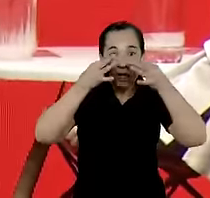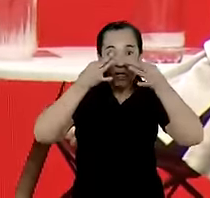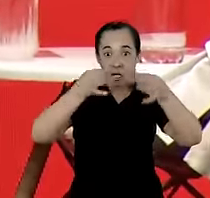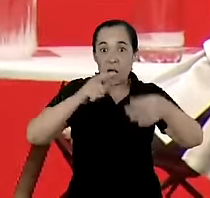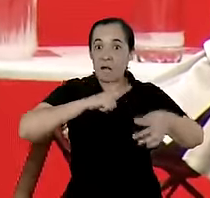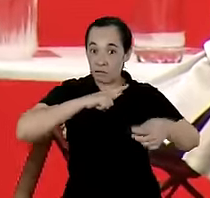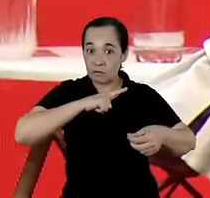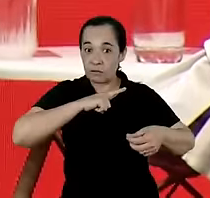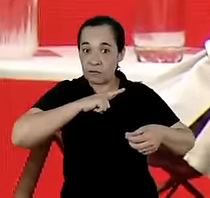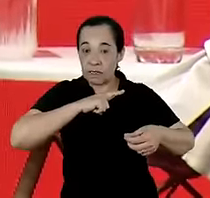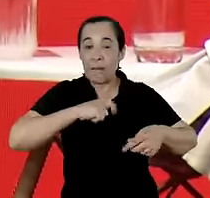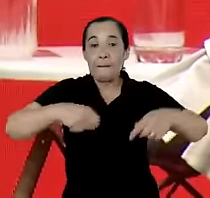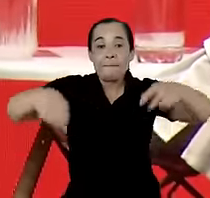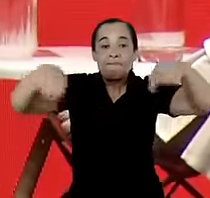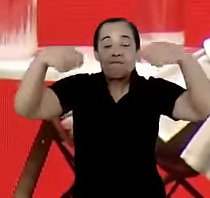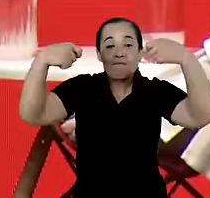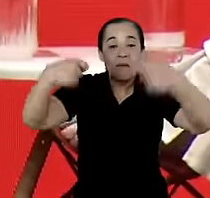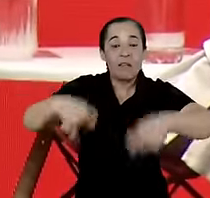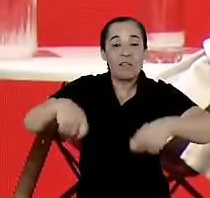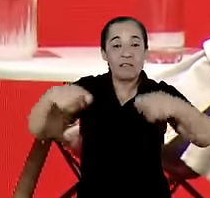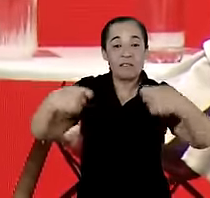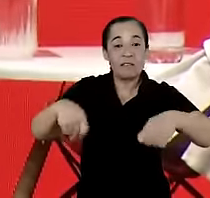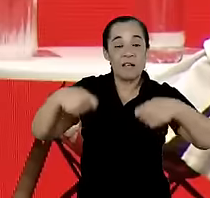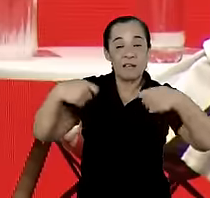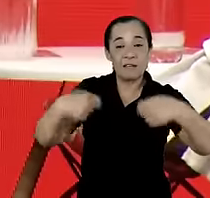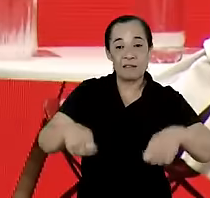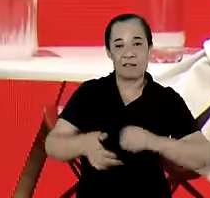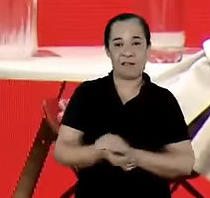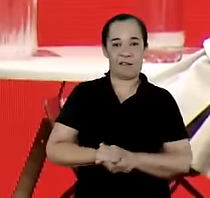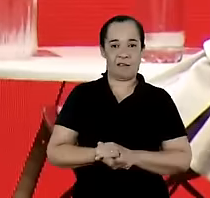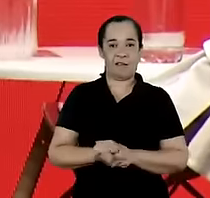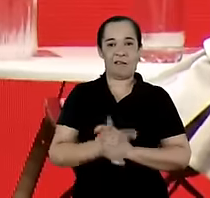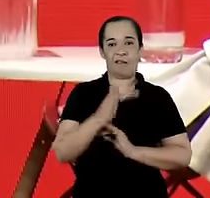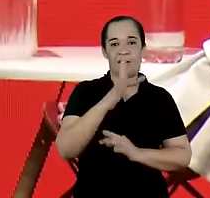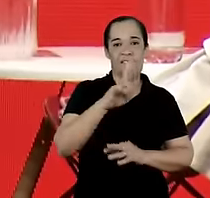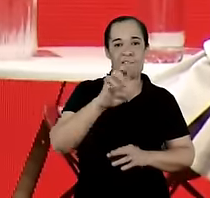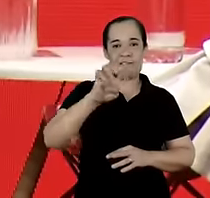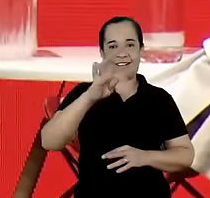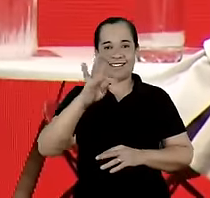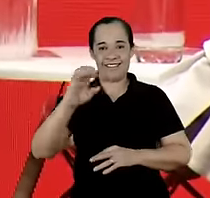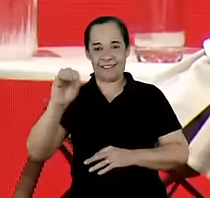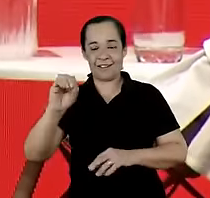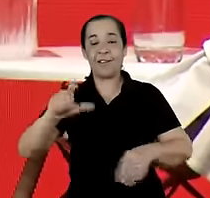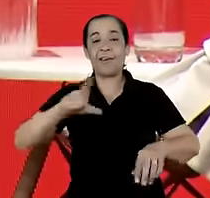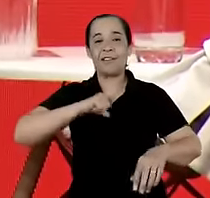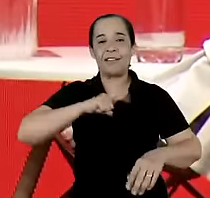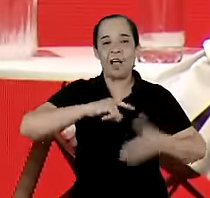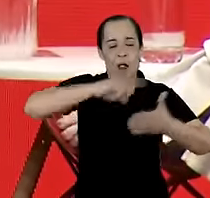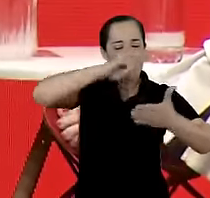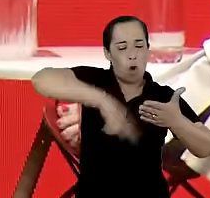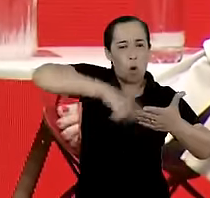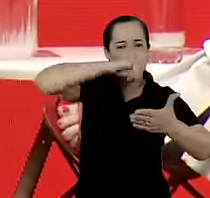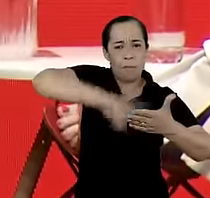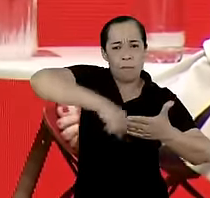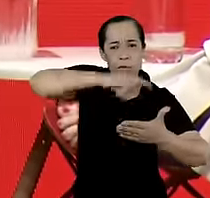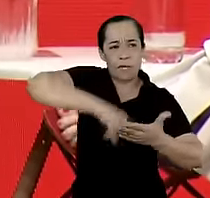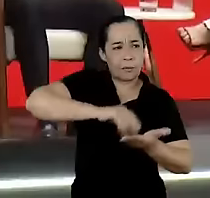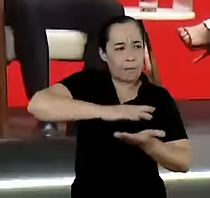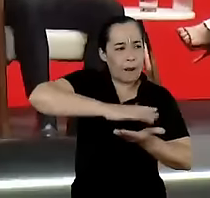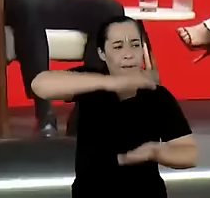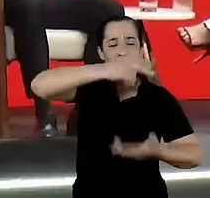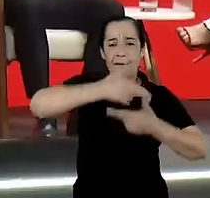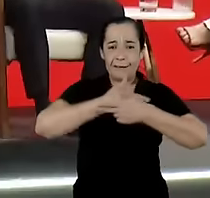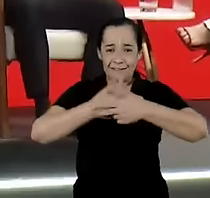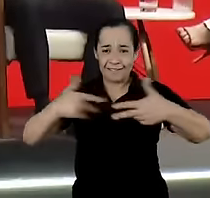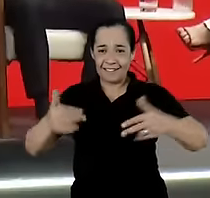da necessidade do do Fed do Banco Central americano emitir muito título né até pelo quantitative Titan mas também